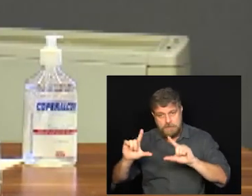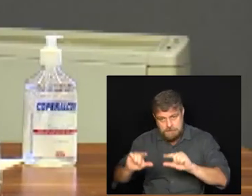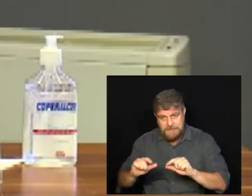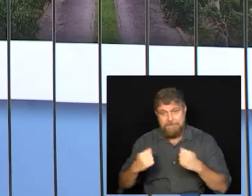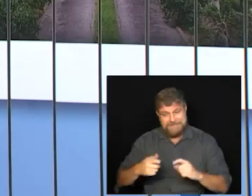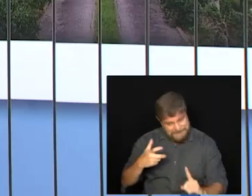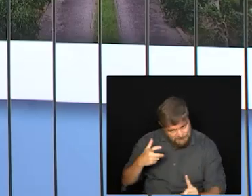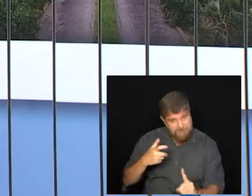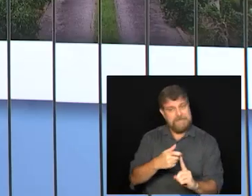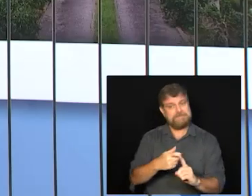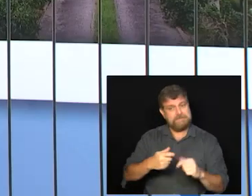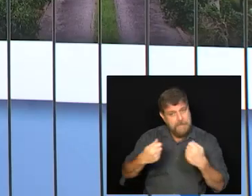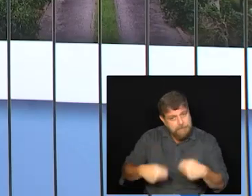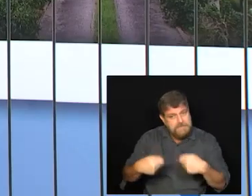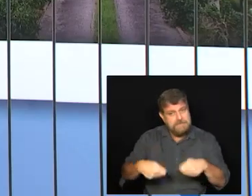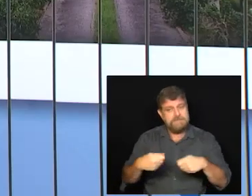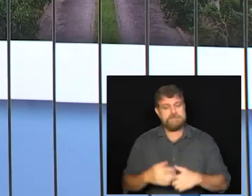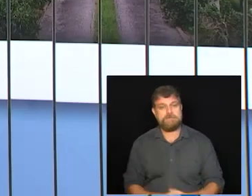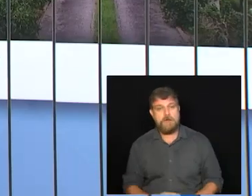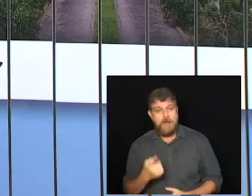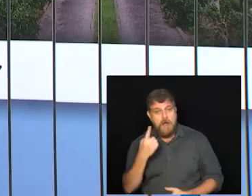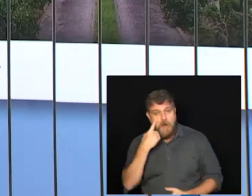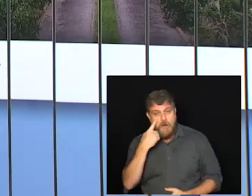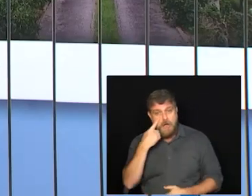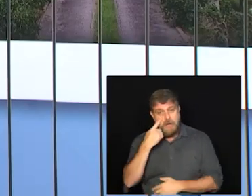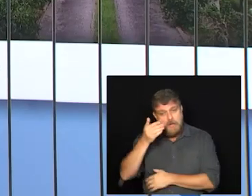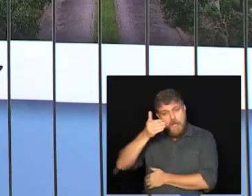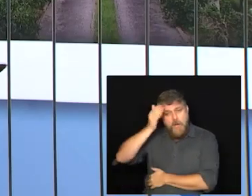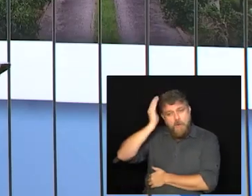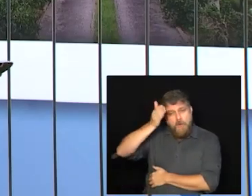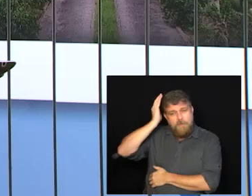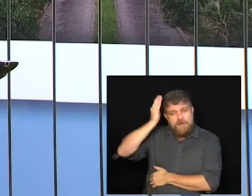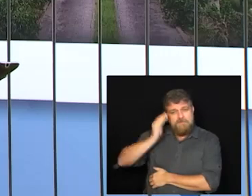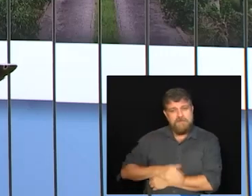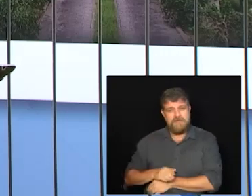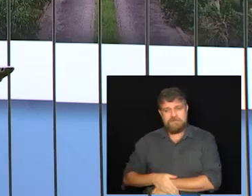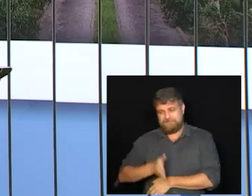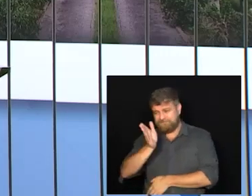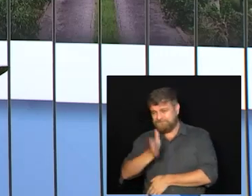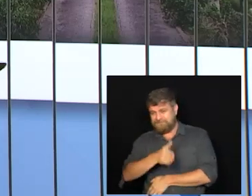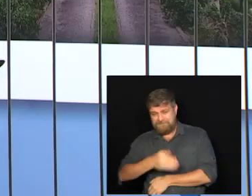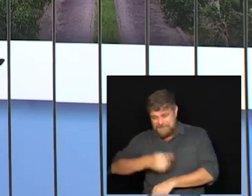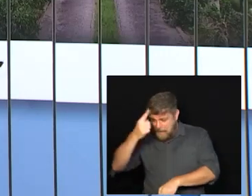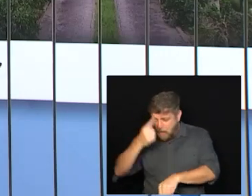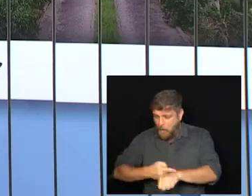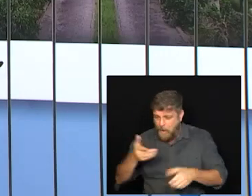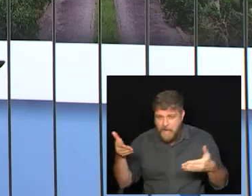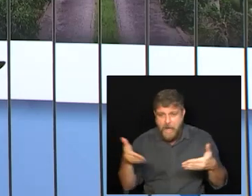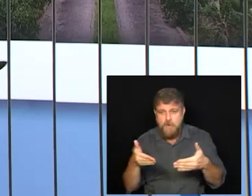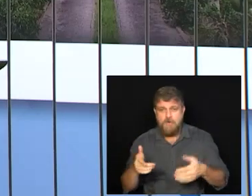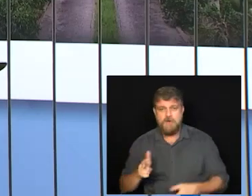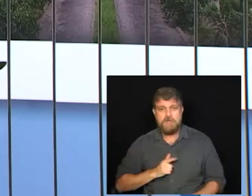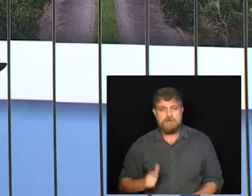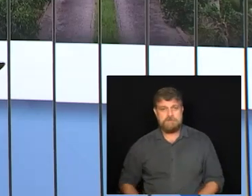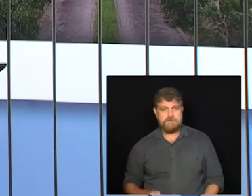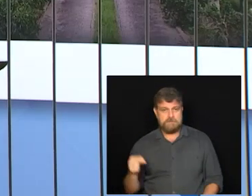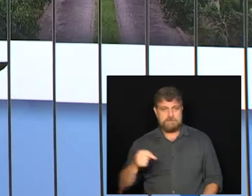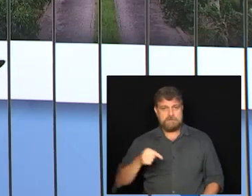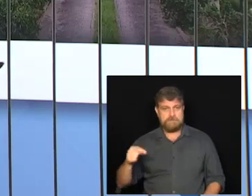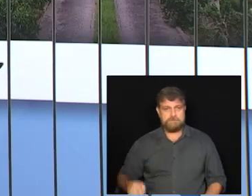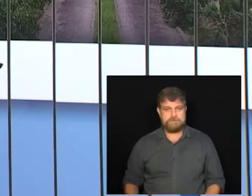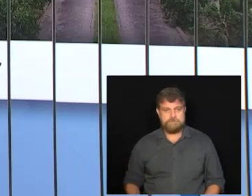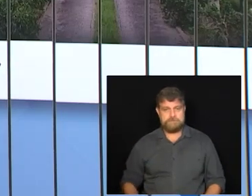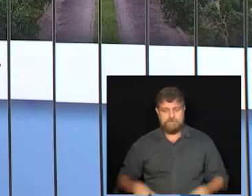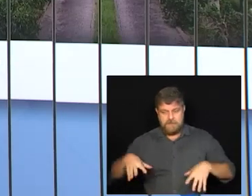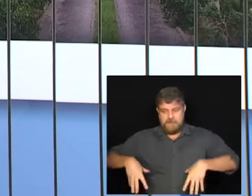vacinar. Olha só, e o prefeito descartou, neste momento, o uso da estrutura do hospital